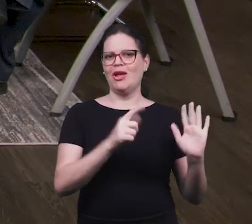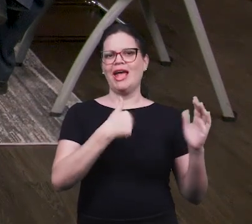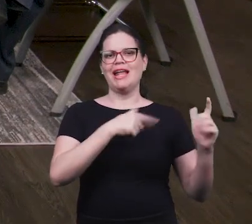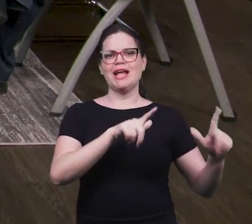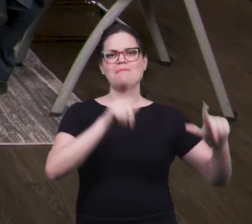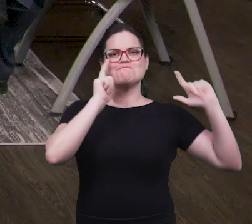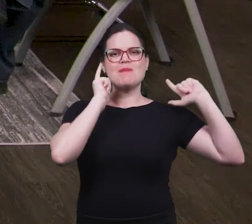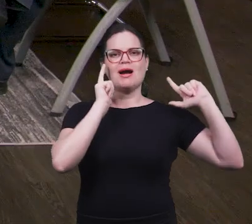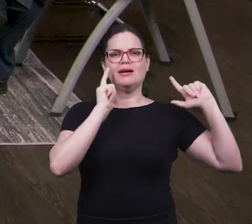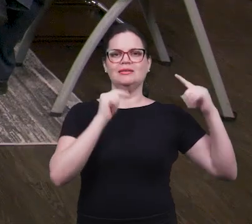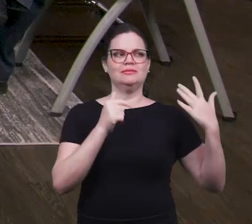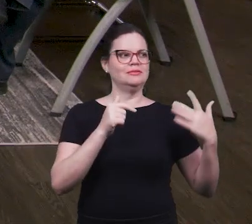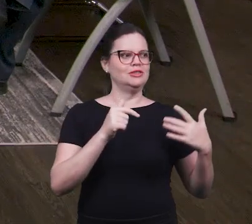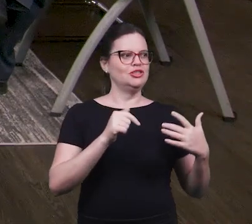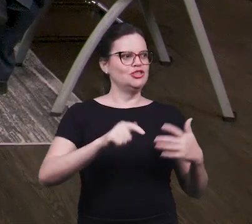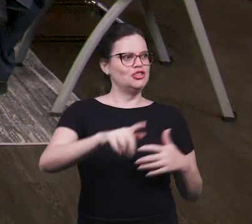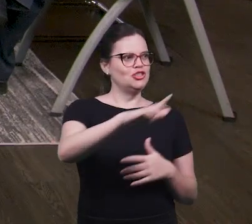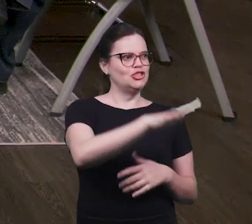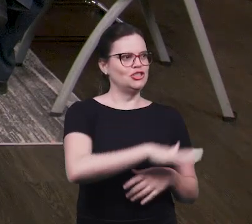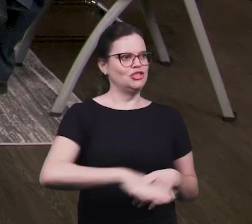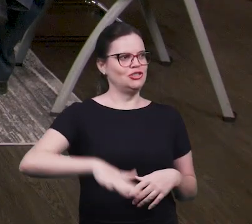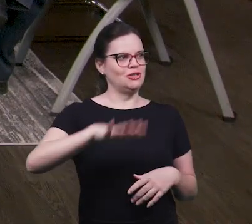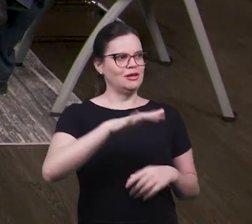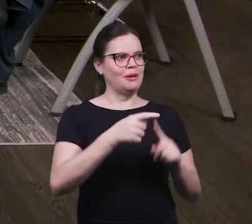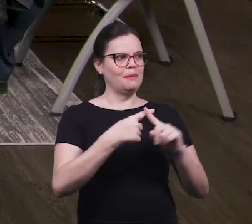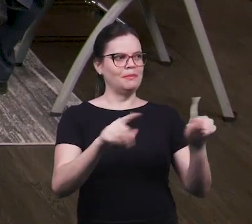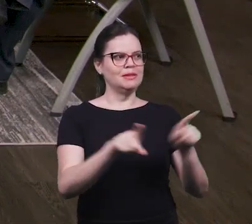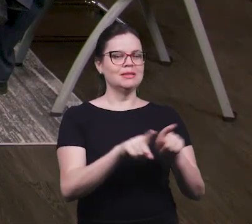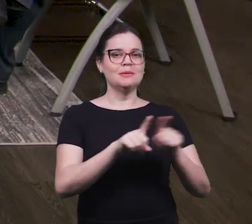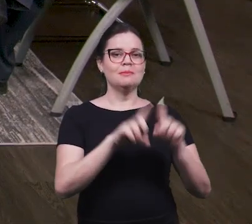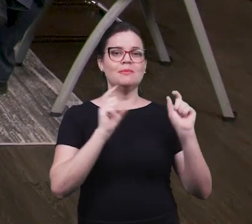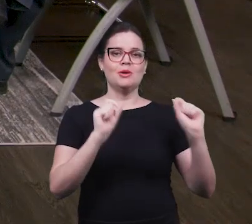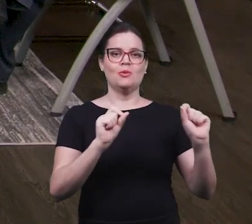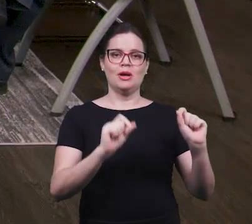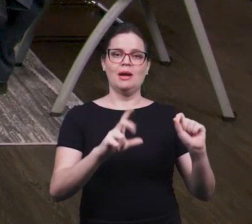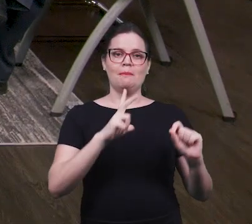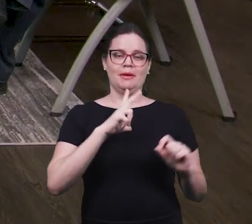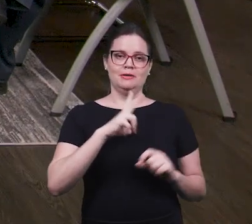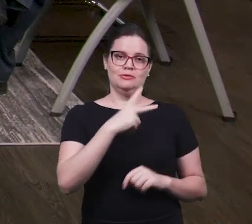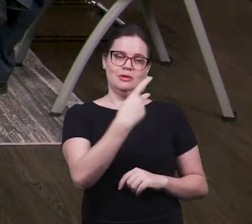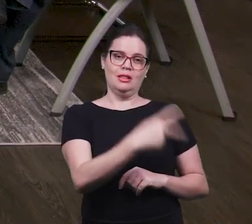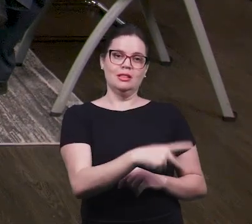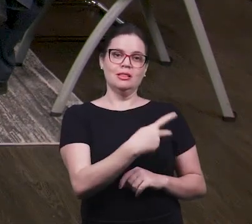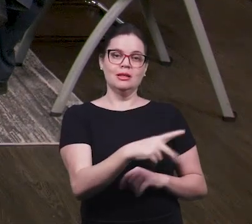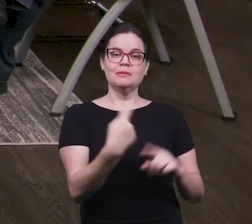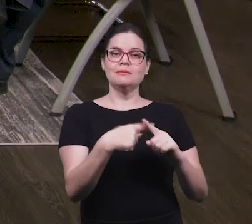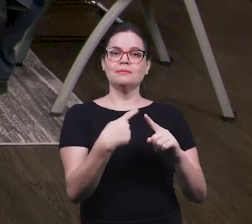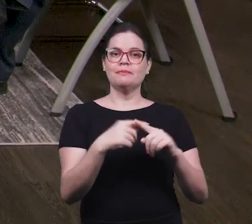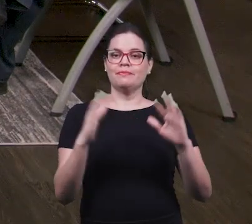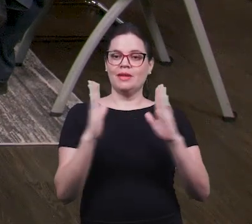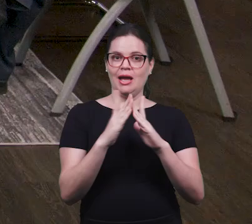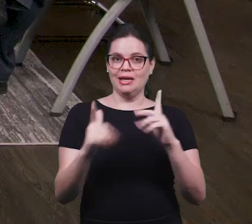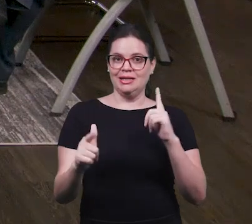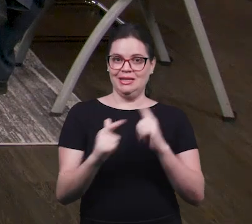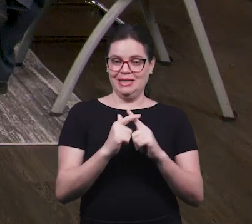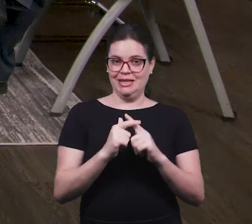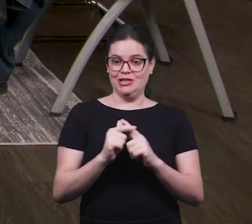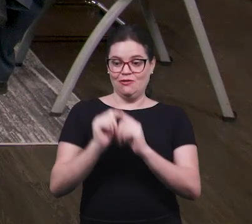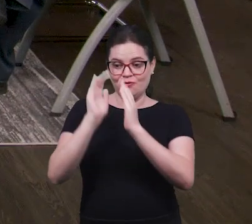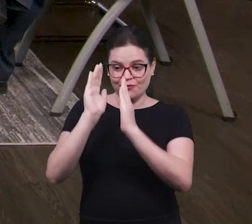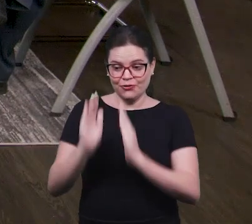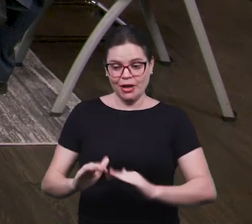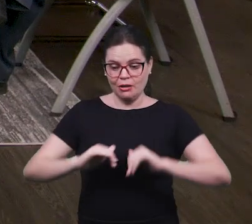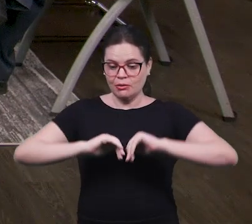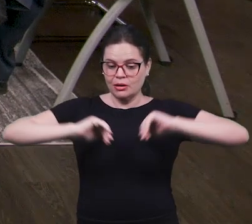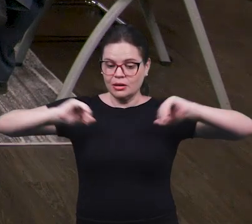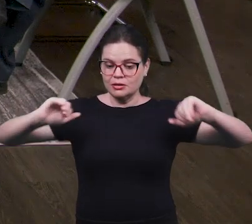é somente universal, ele é pessoal. Então a igreja de Cristo, ela,